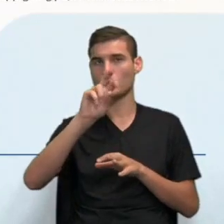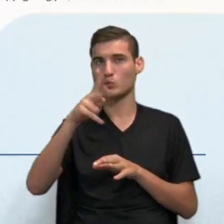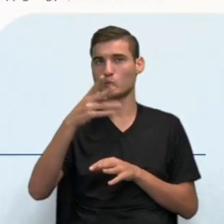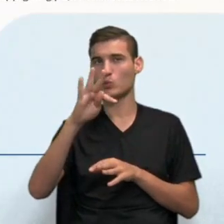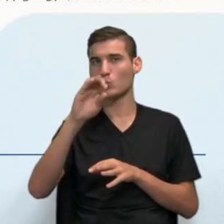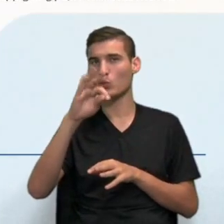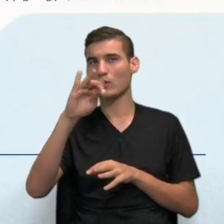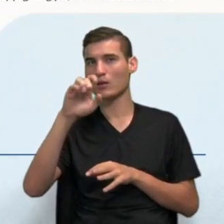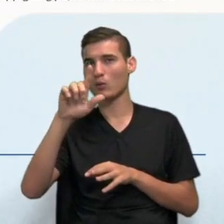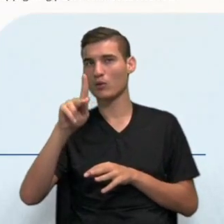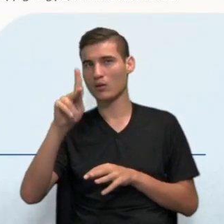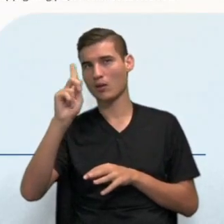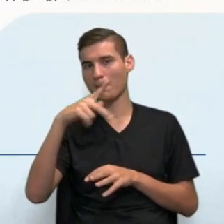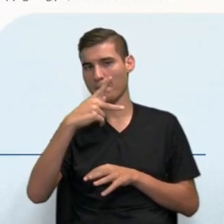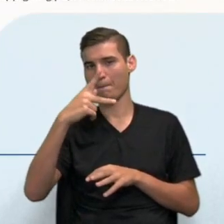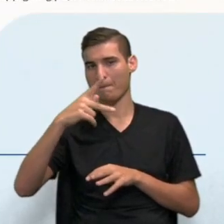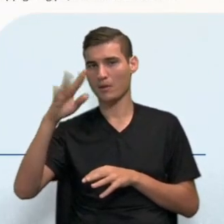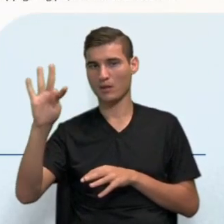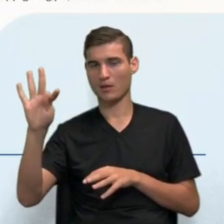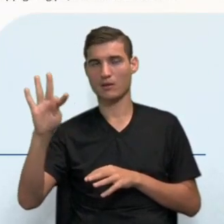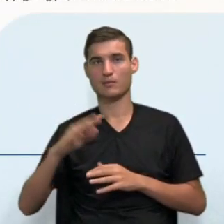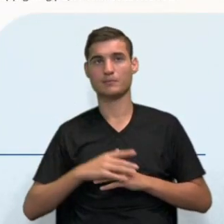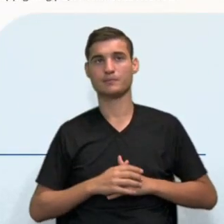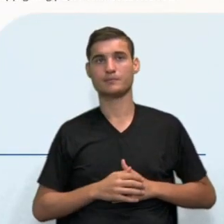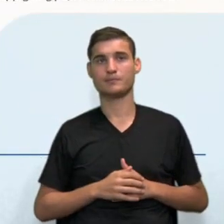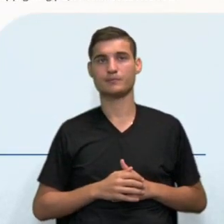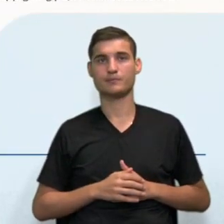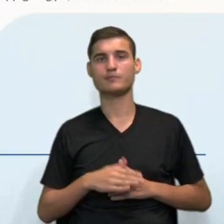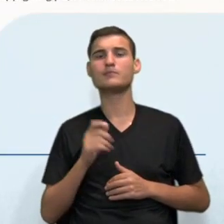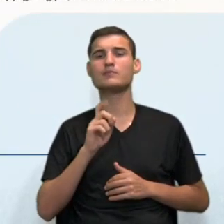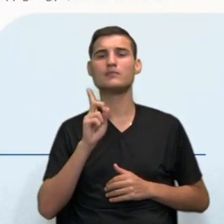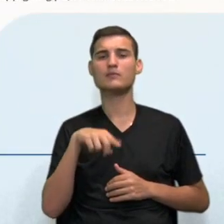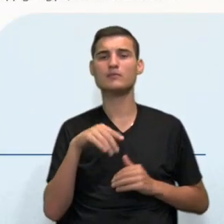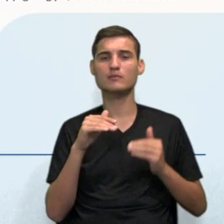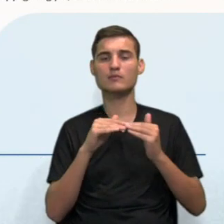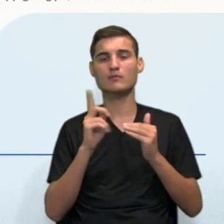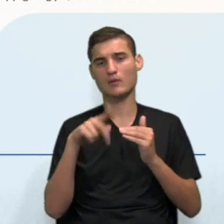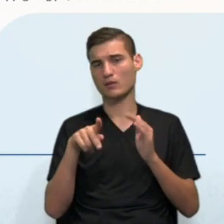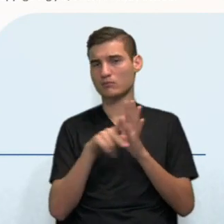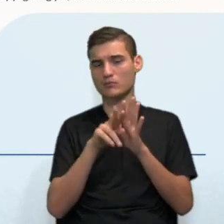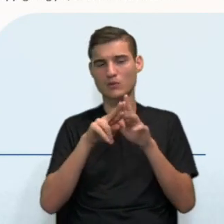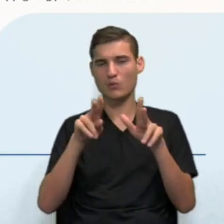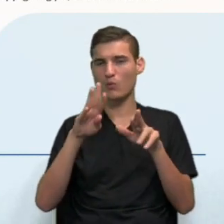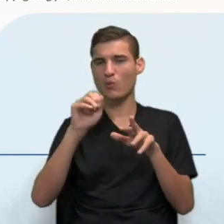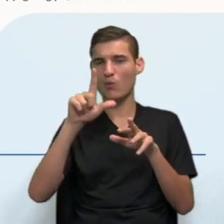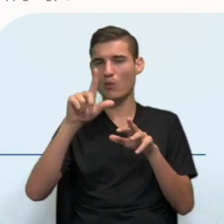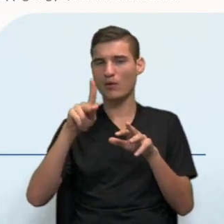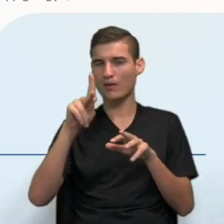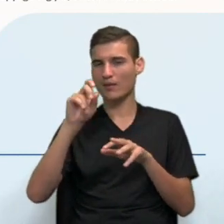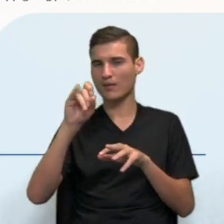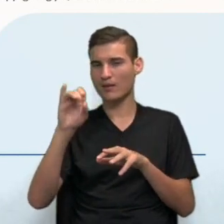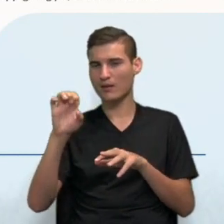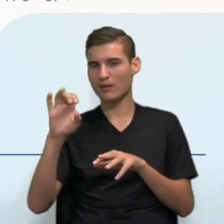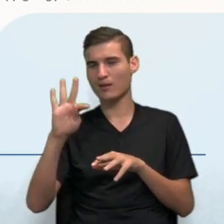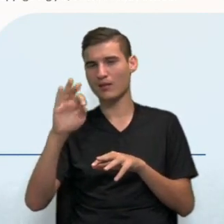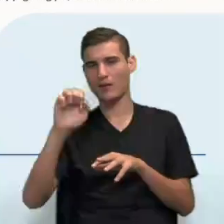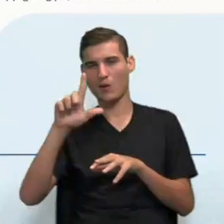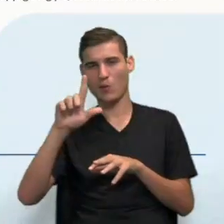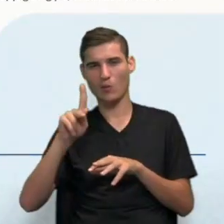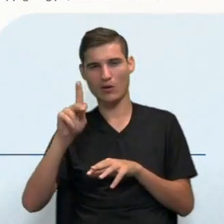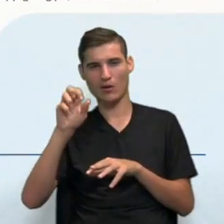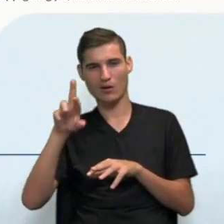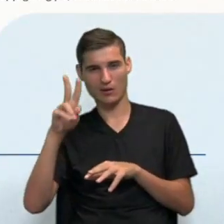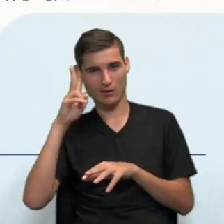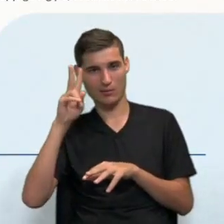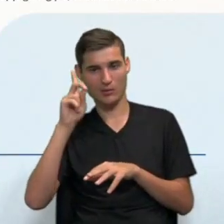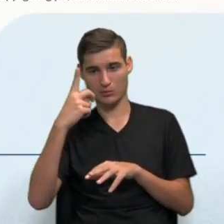ou PPT, o que acontece nesse sistema? Ele é o walk-talk. Quando uma pessoa quiser falar, digamos que a central quer